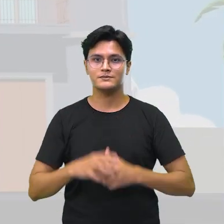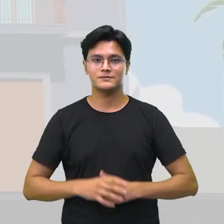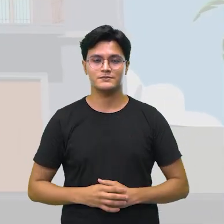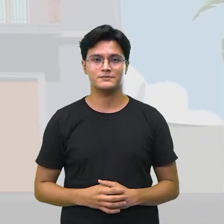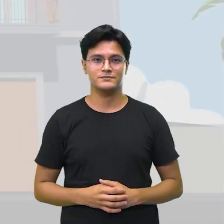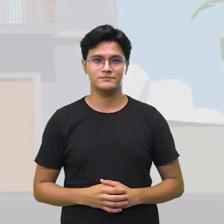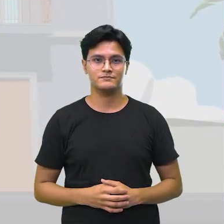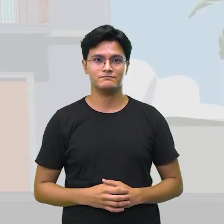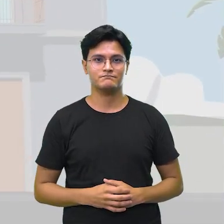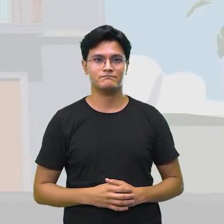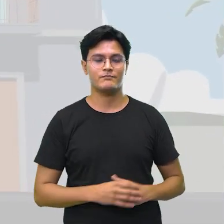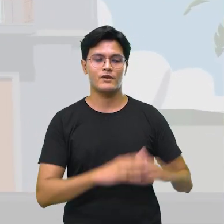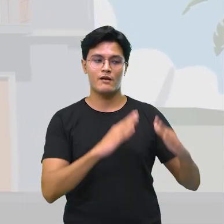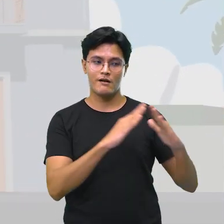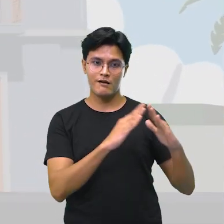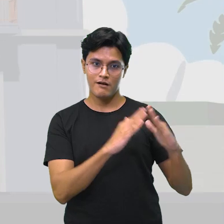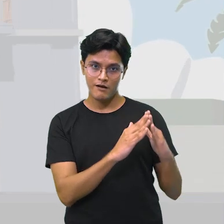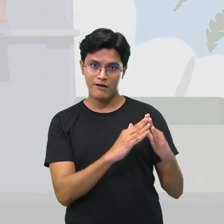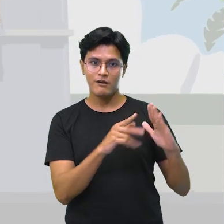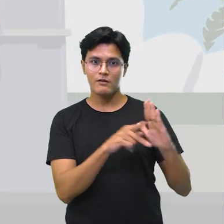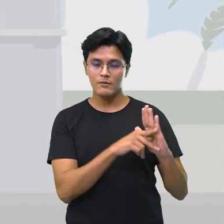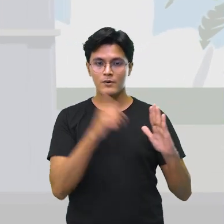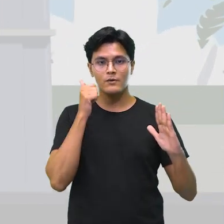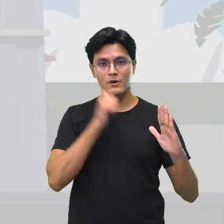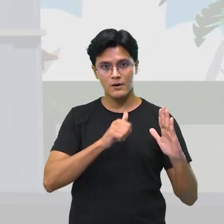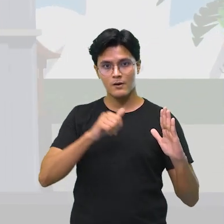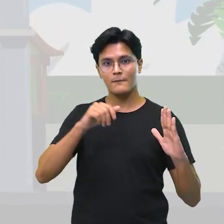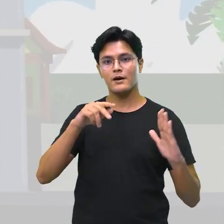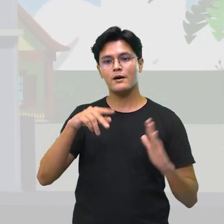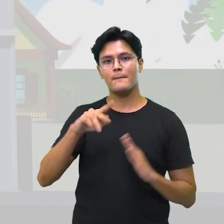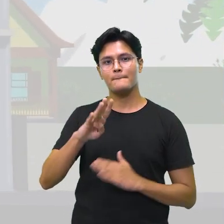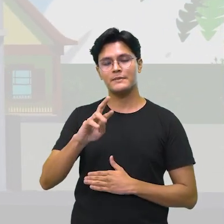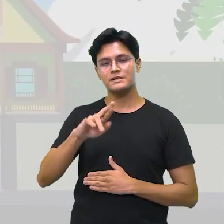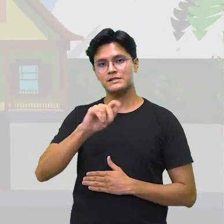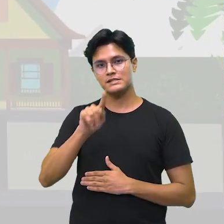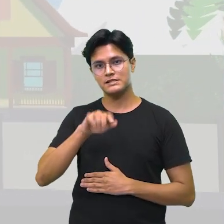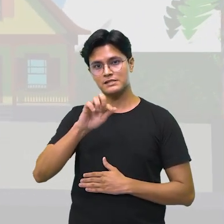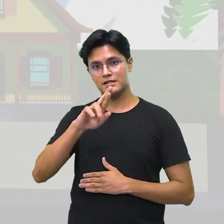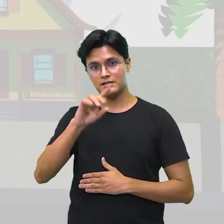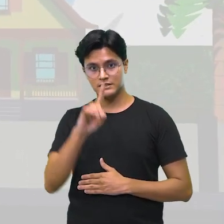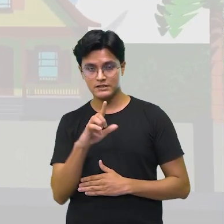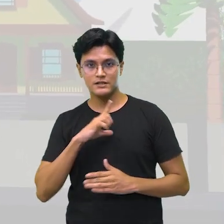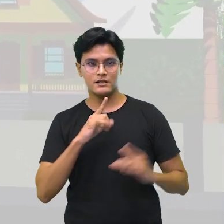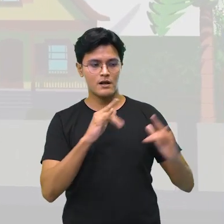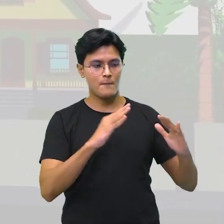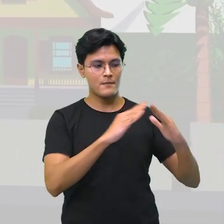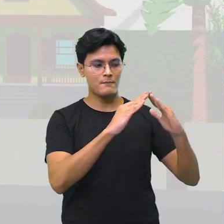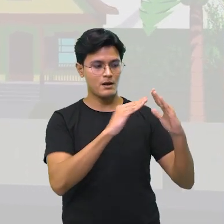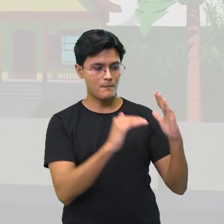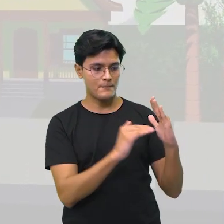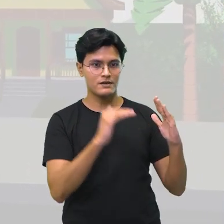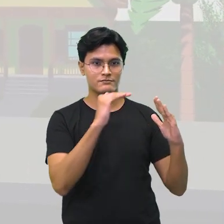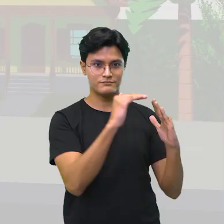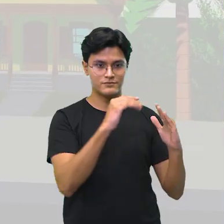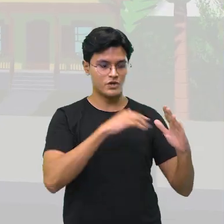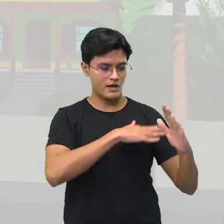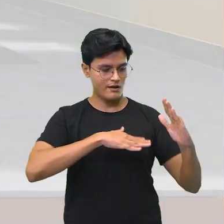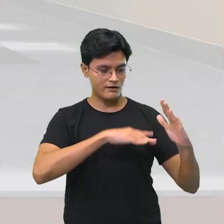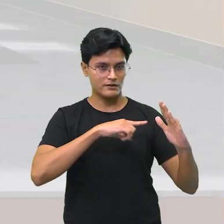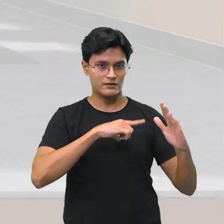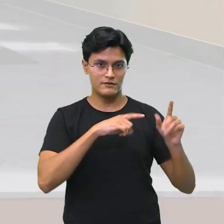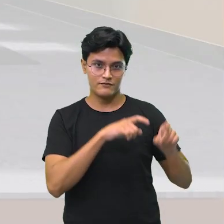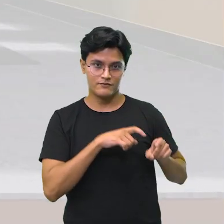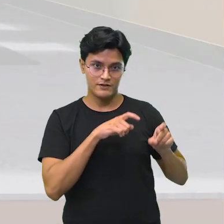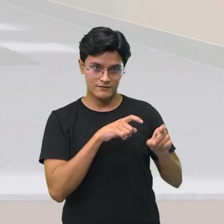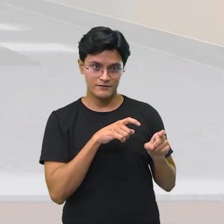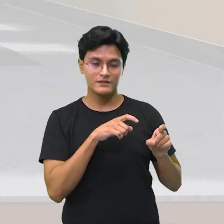A casa de Madame Brizard. A casa tinha 2 andares e uma boa chácara no fundo.